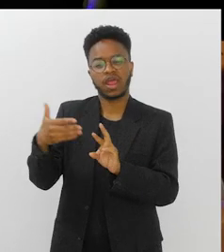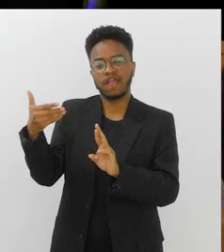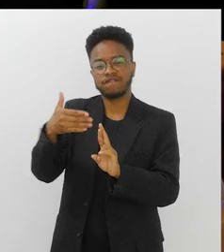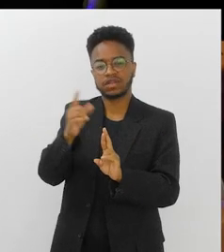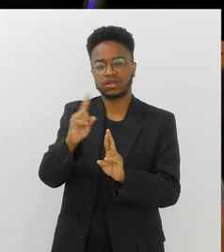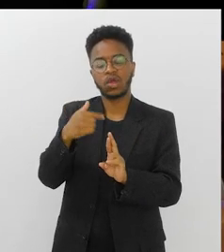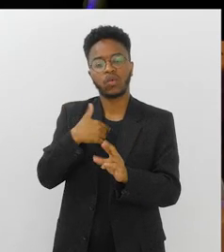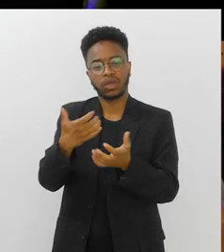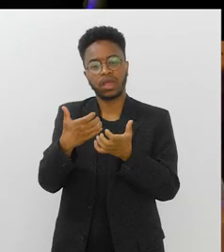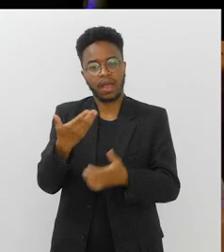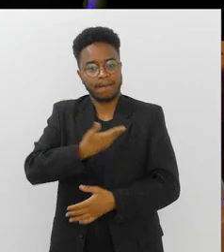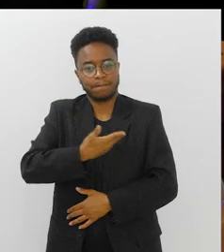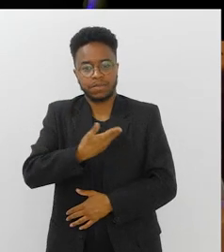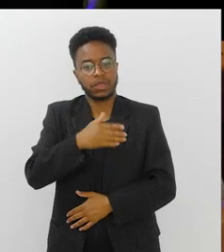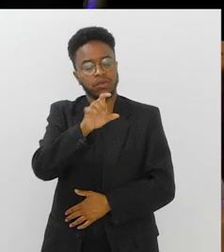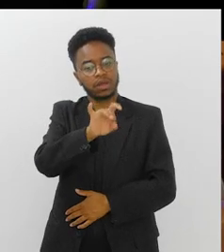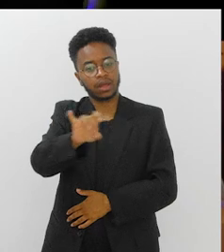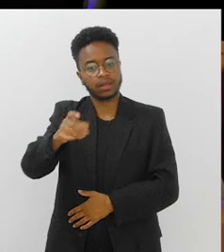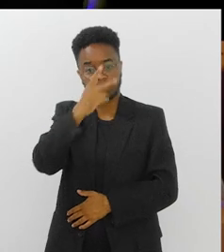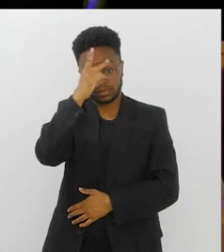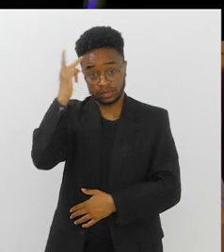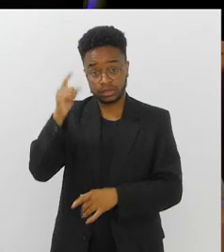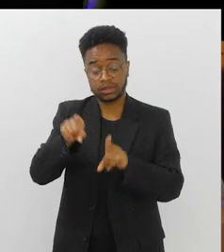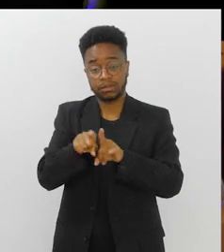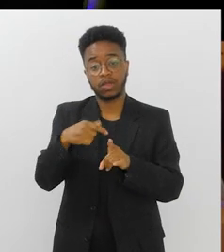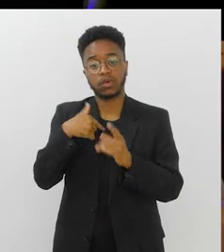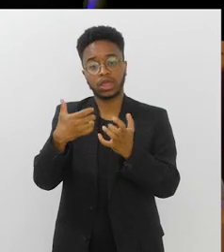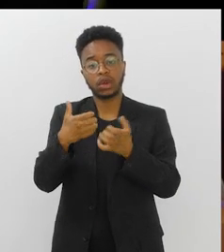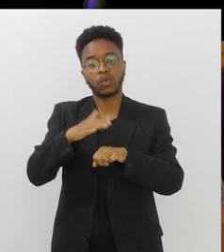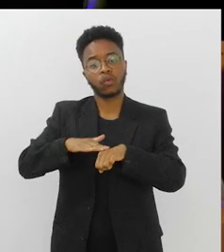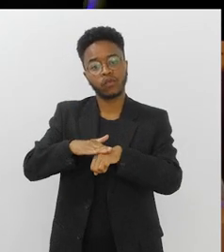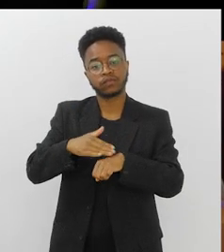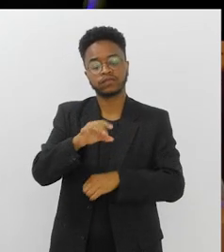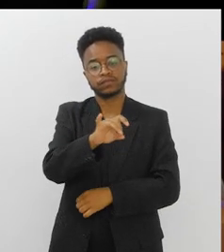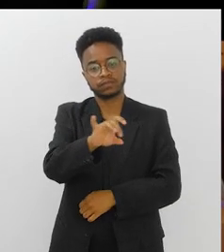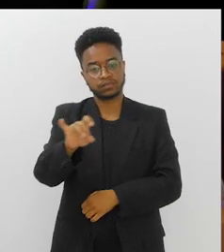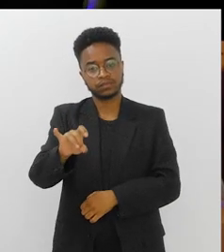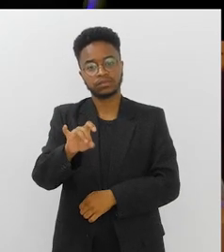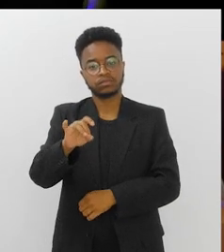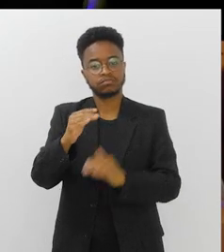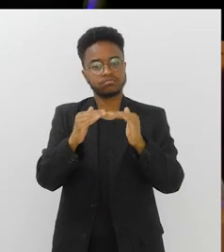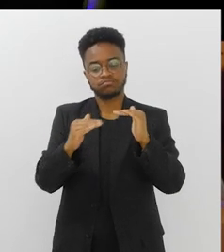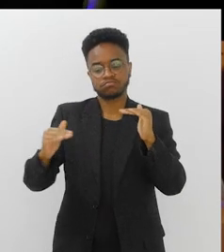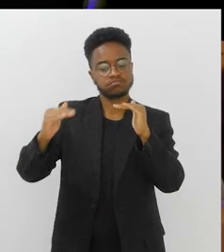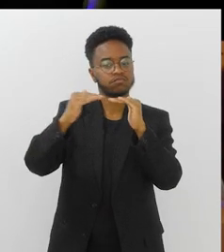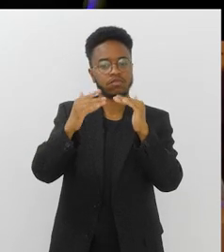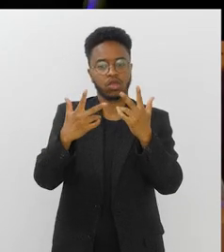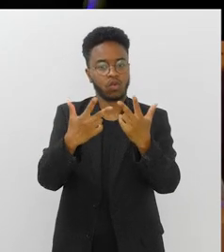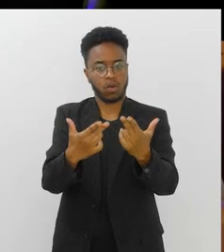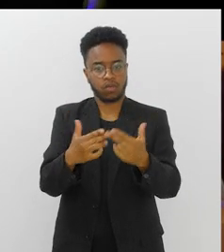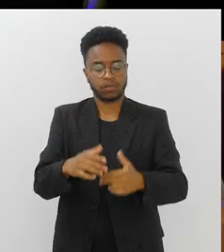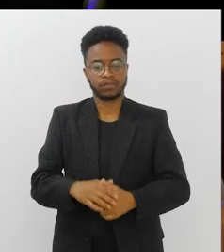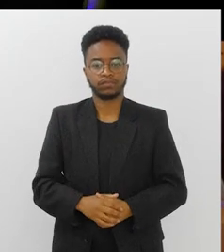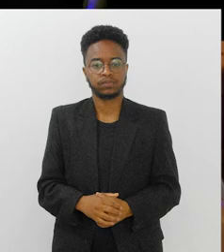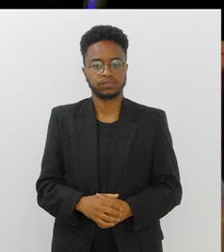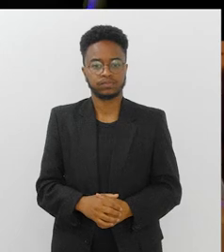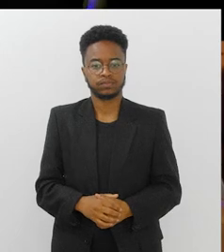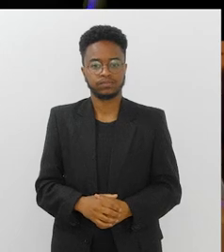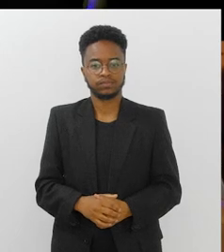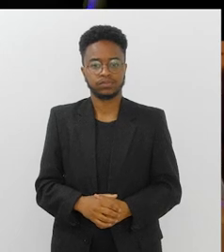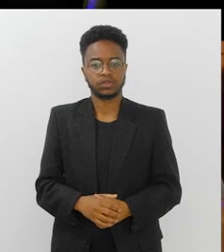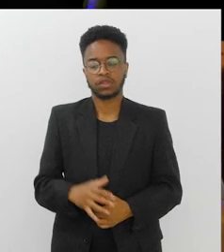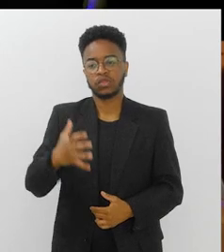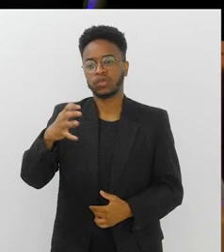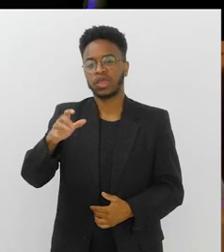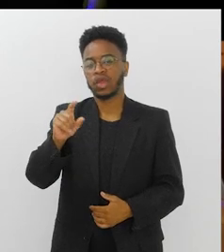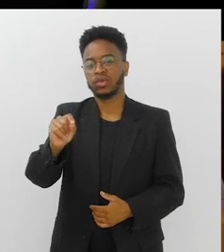referência eu quero ser o amigo dessas pessoas eu quero poder conversar com todo mundo no mesmo nível sabe né sem essa